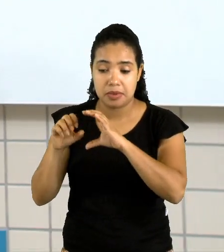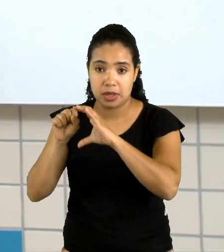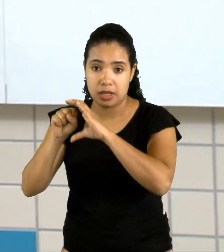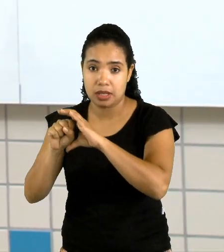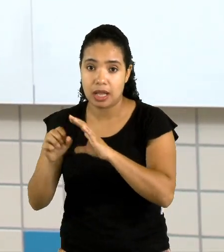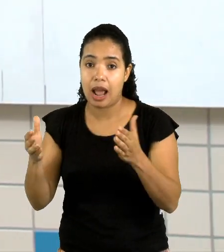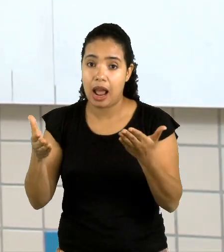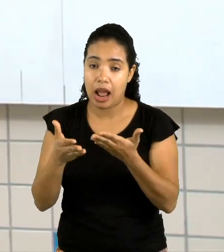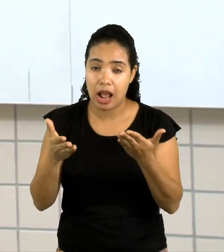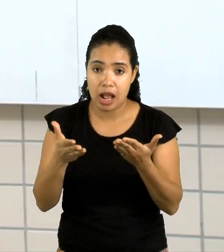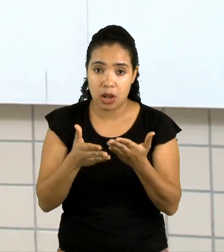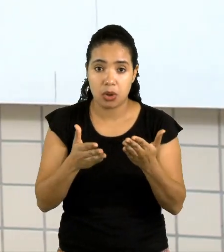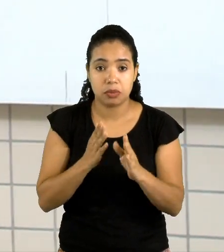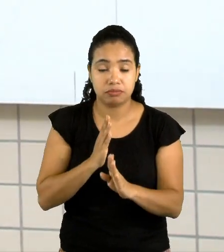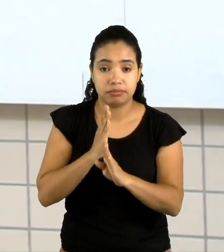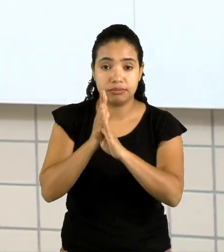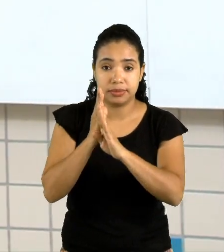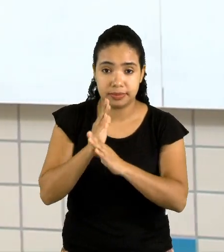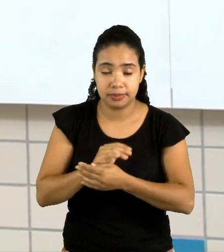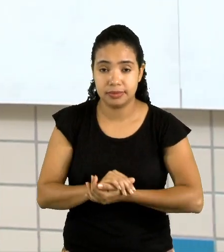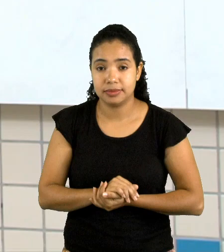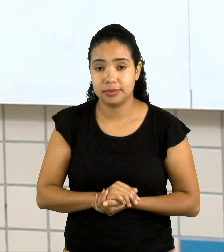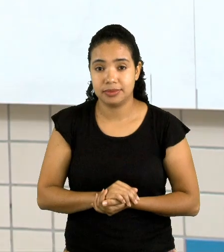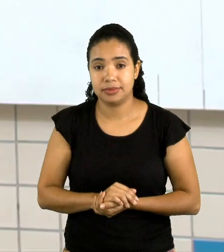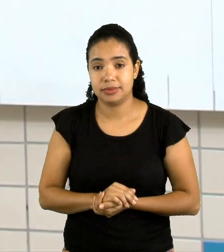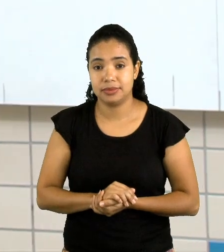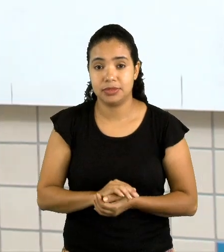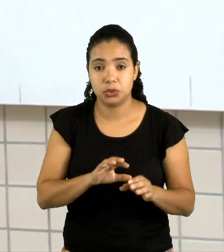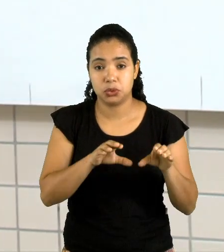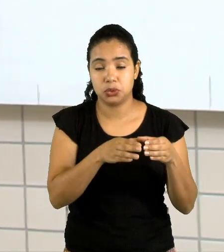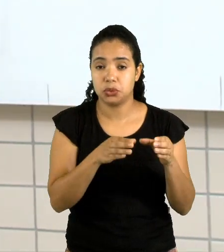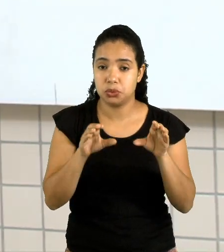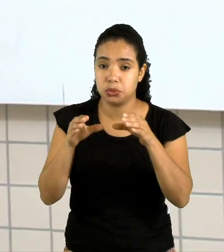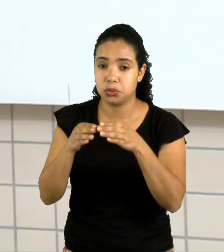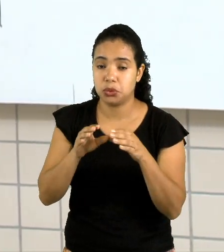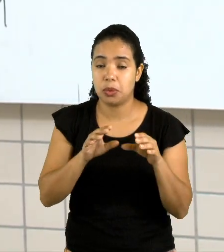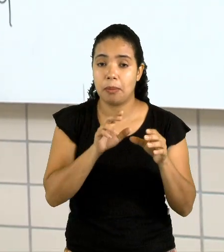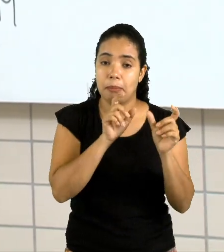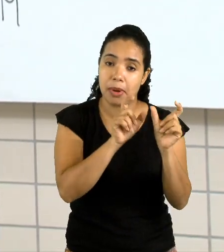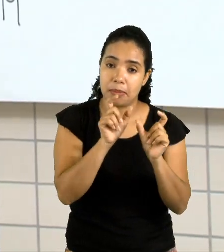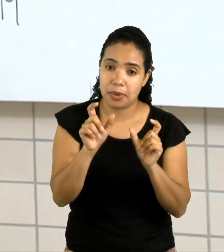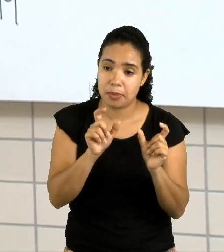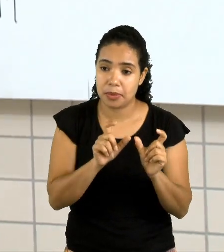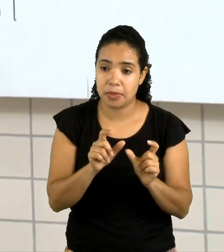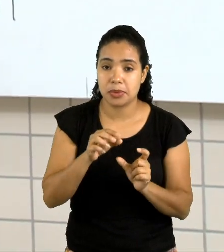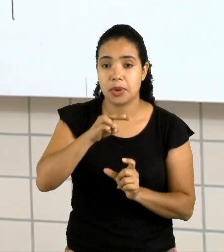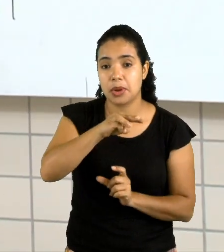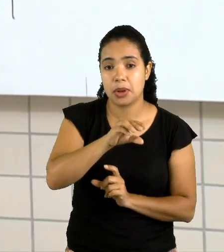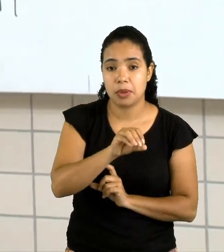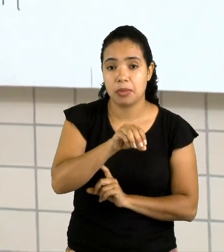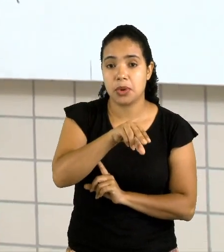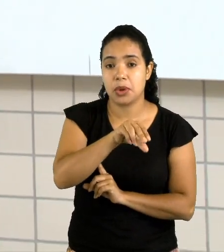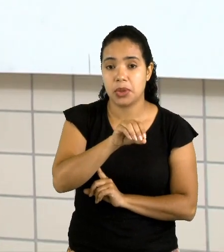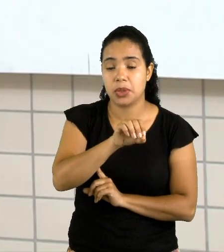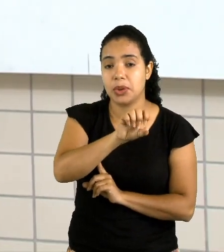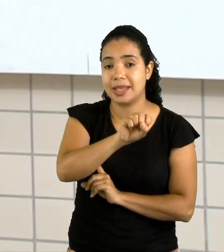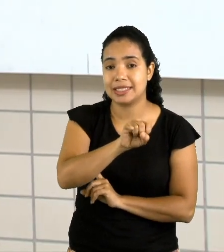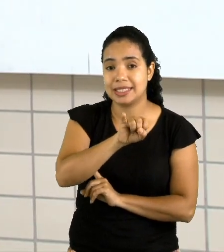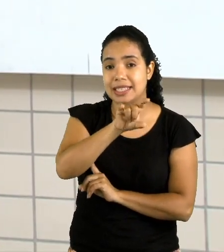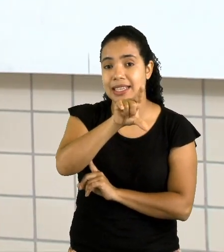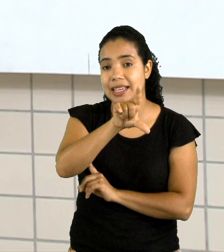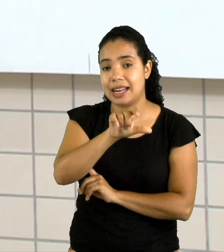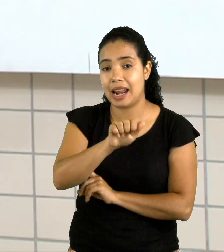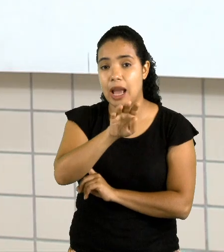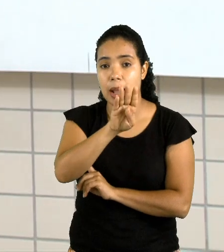Agora, nós vamos identificar no conjunto de palavras os monossílabos átonos. O que